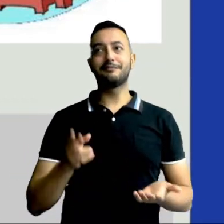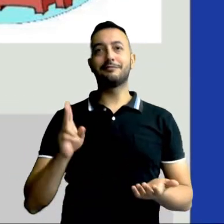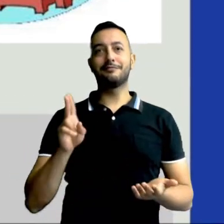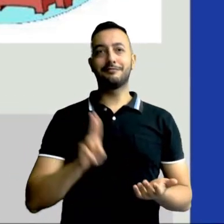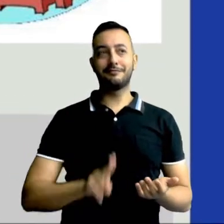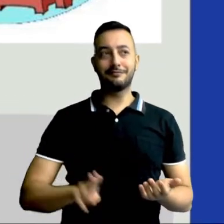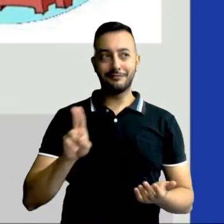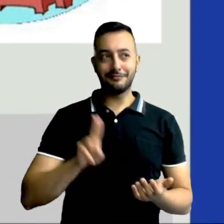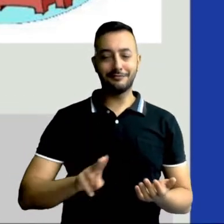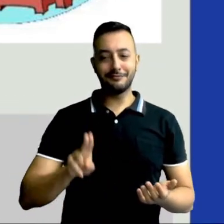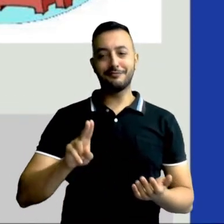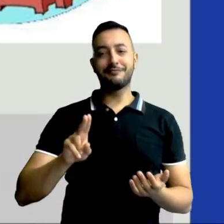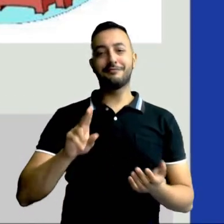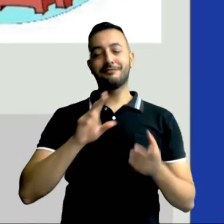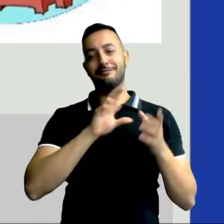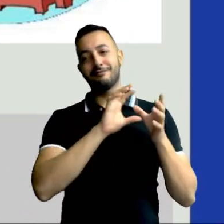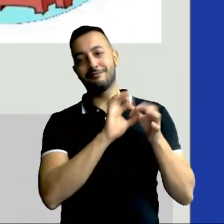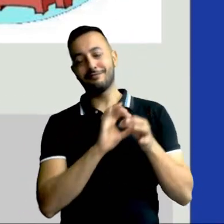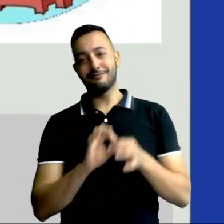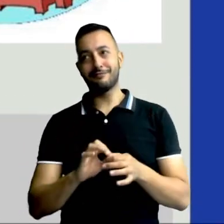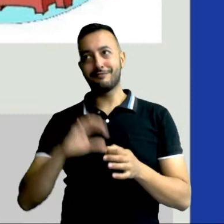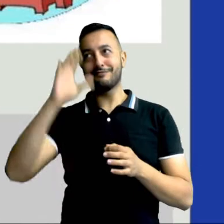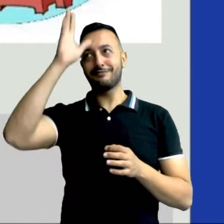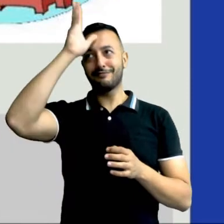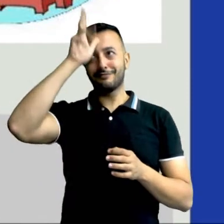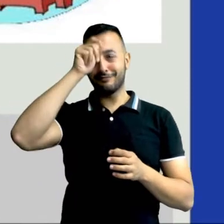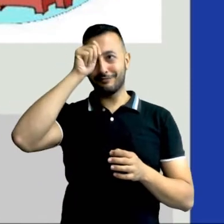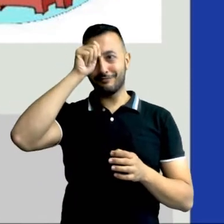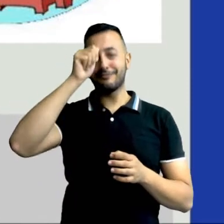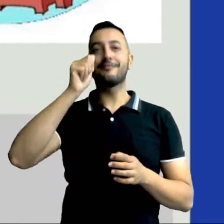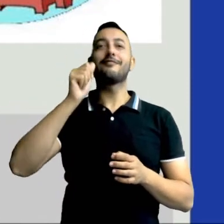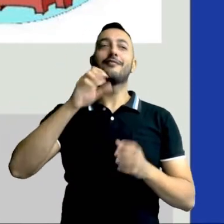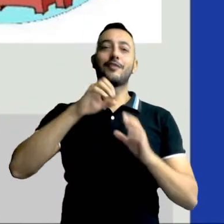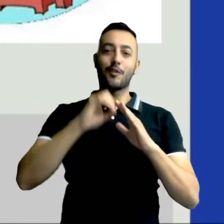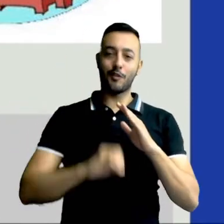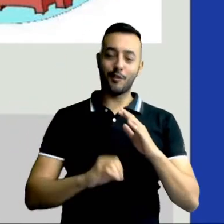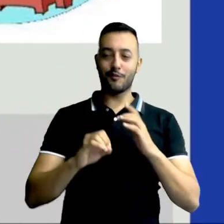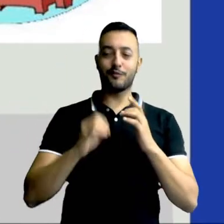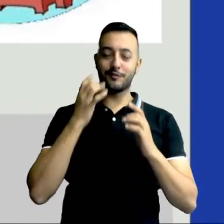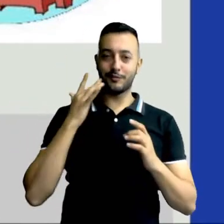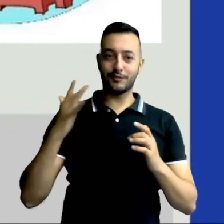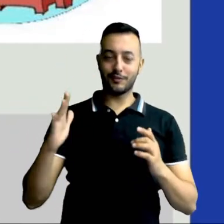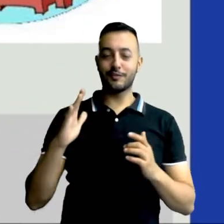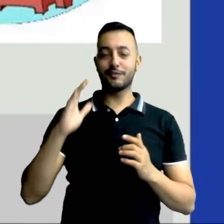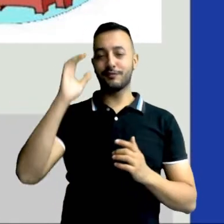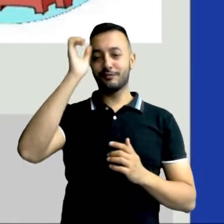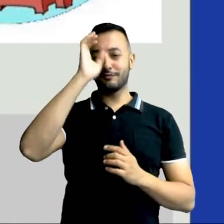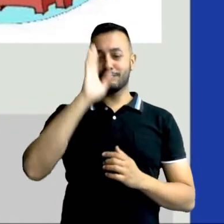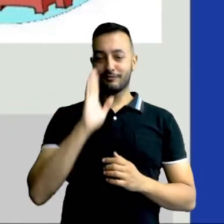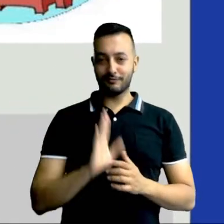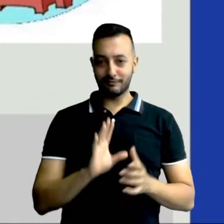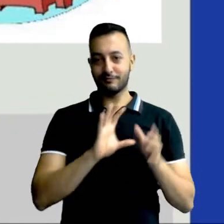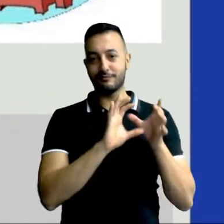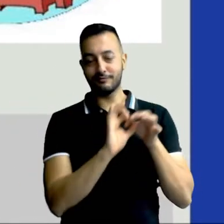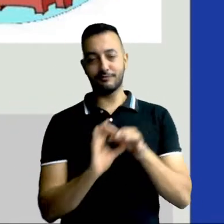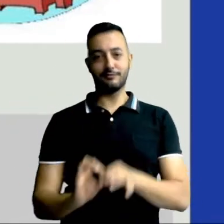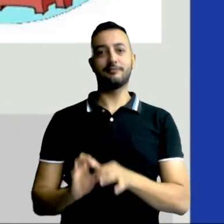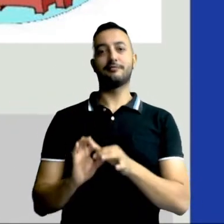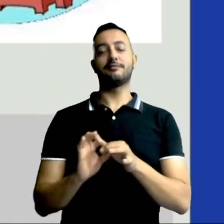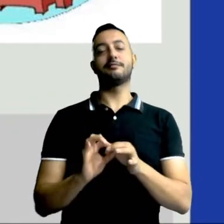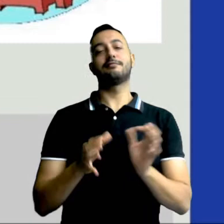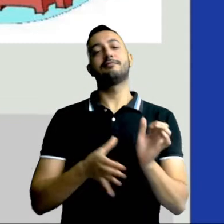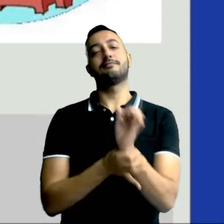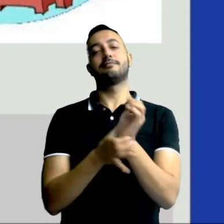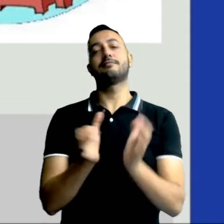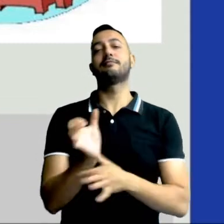utilizando uma corrente um dessa galinha dos ovos de ouro é o Brasil o Brasil estaria Acorrentada a esse Rei